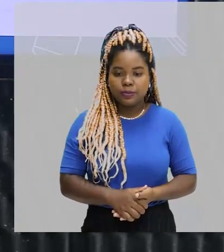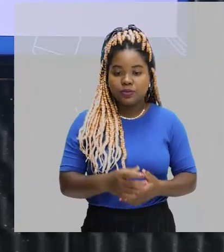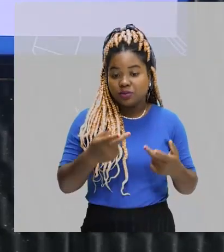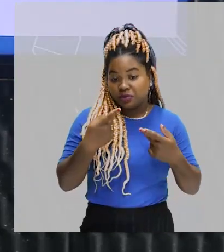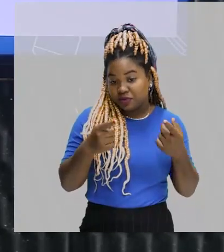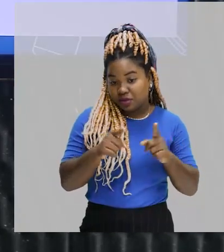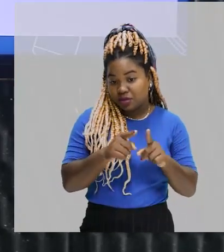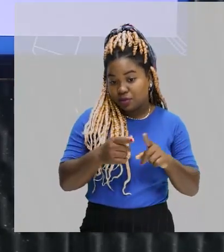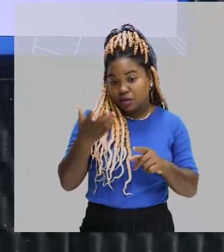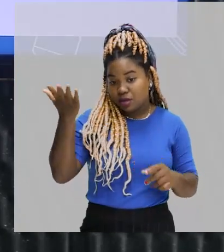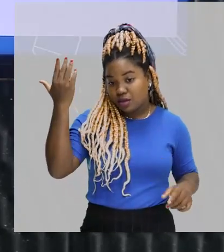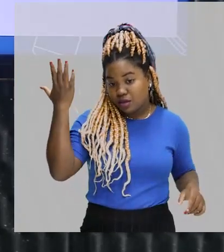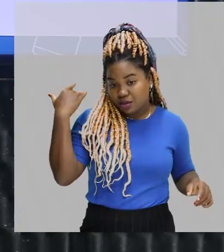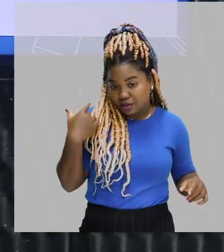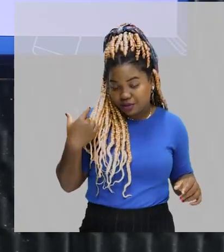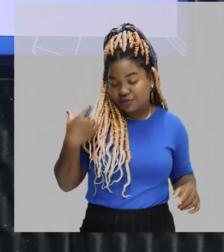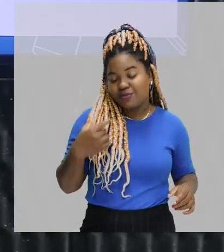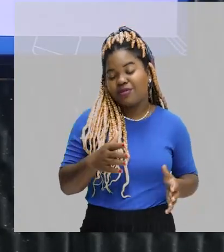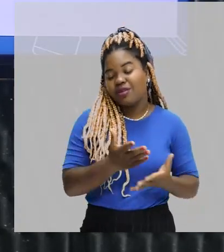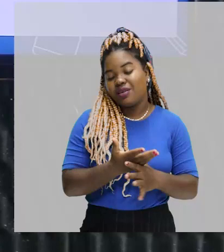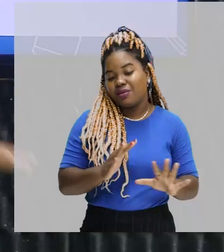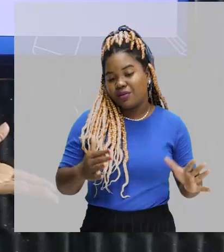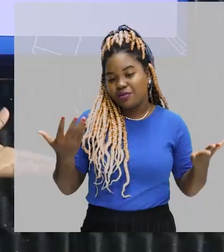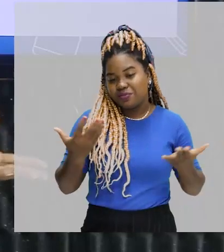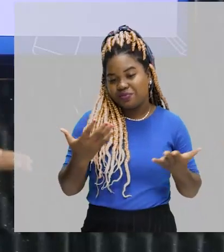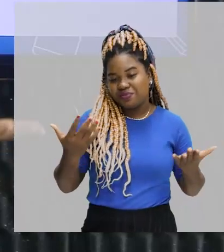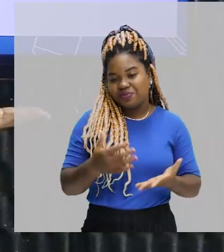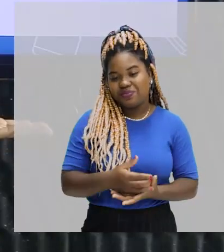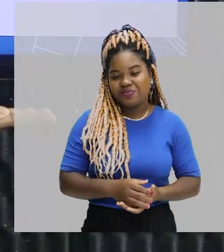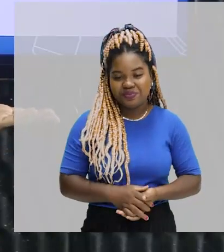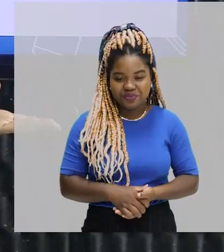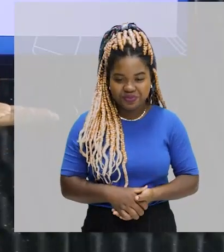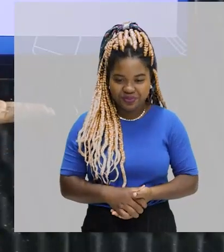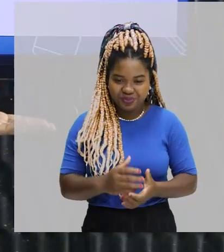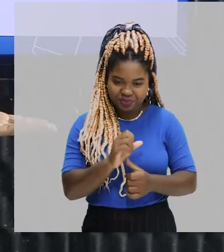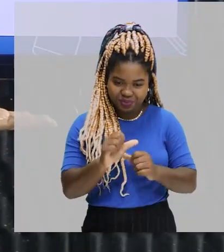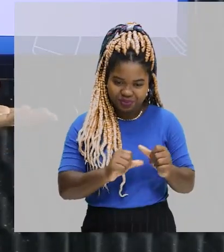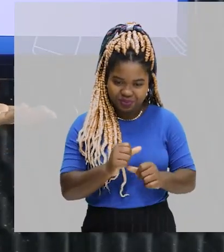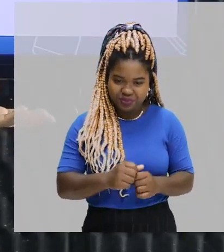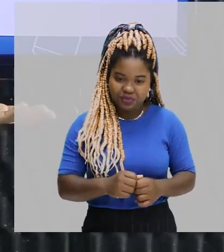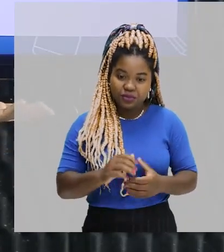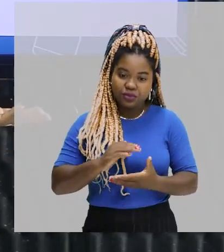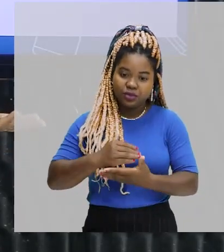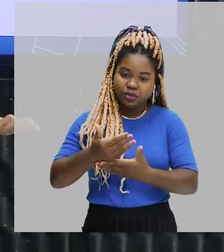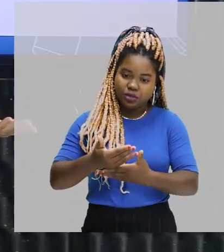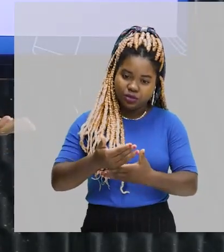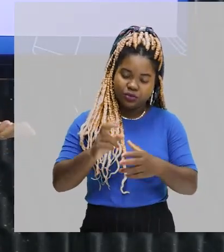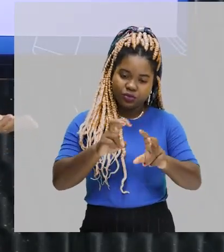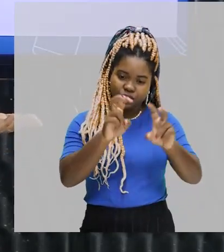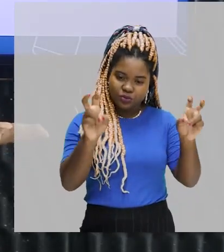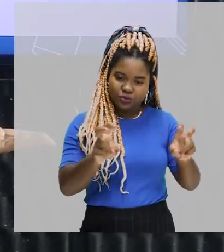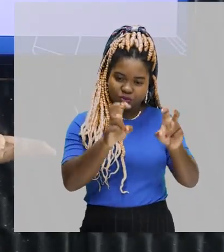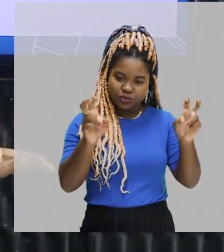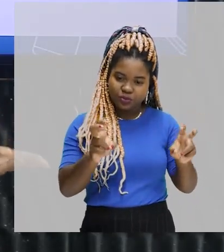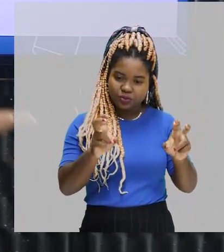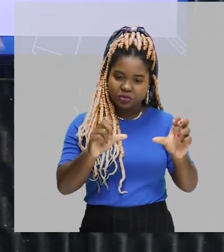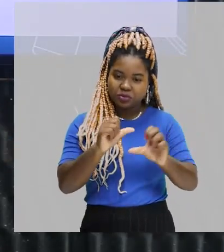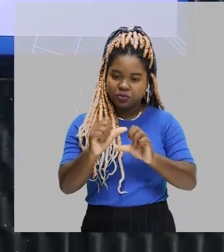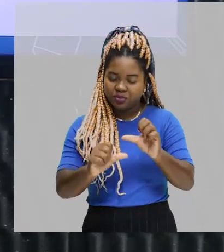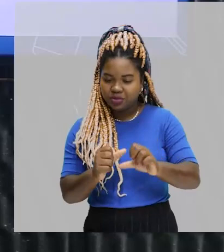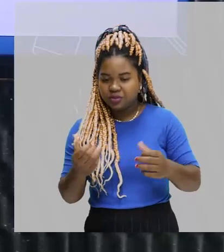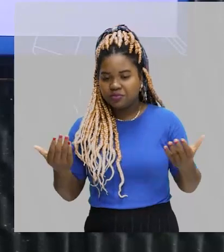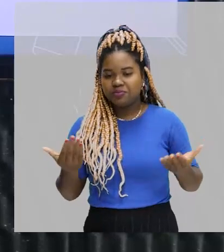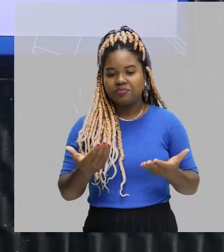também de coisas que passaram, né? Que seria hoje do computador? É uma forma aperfeiçoada